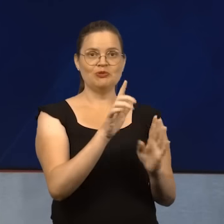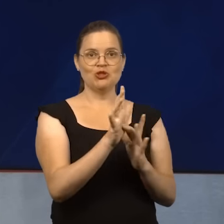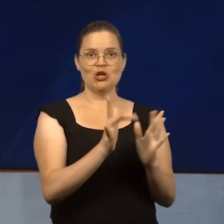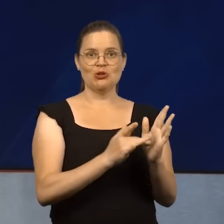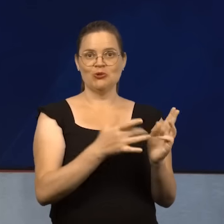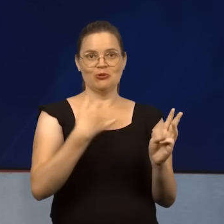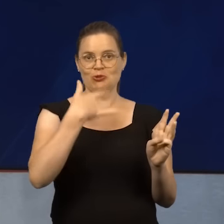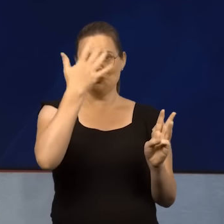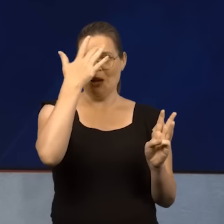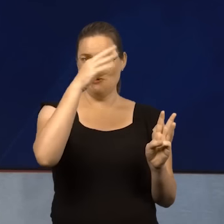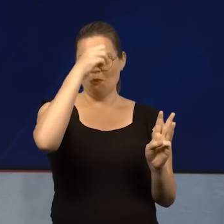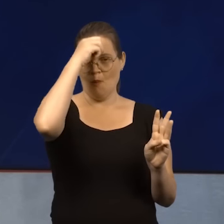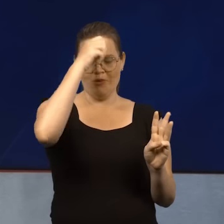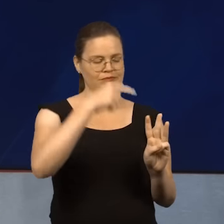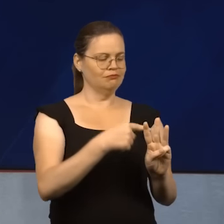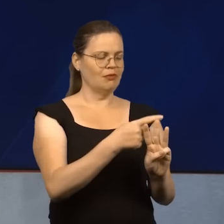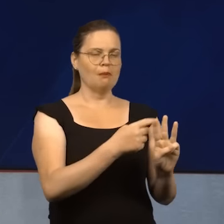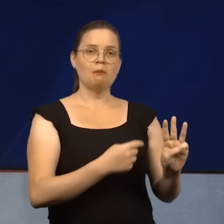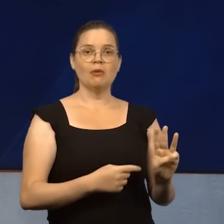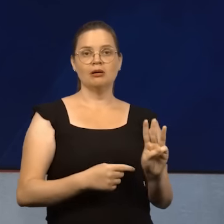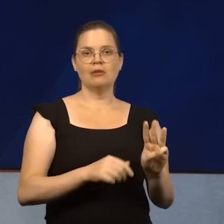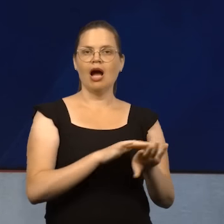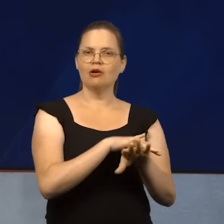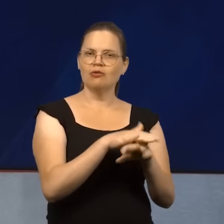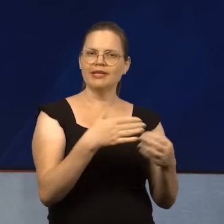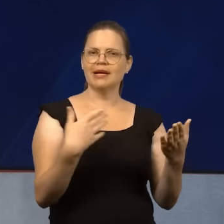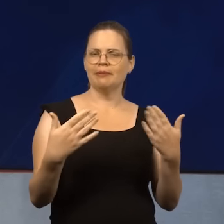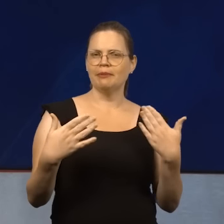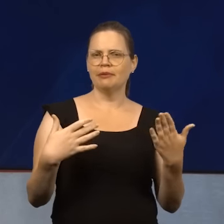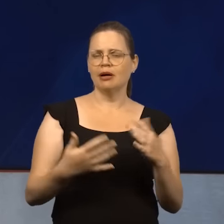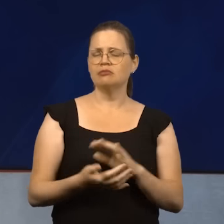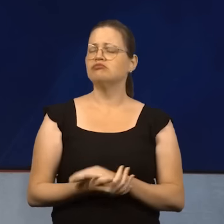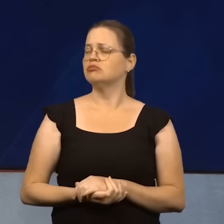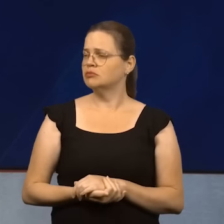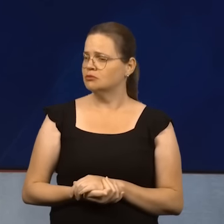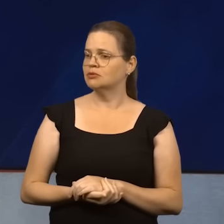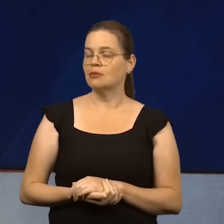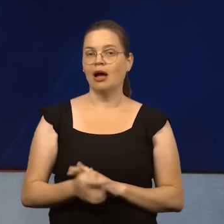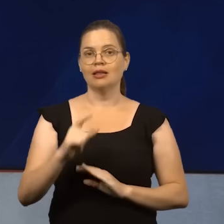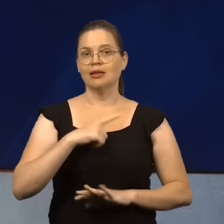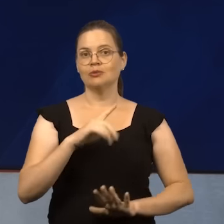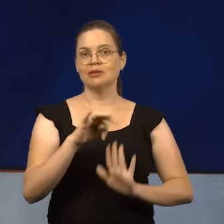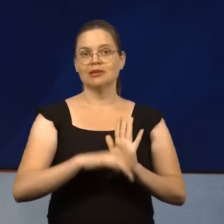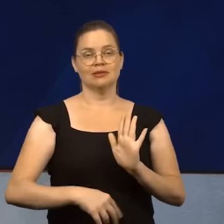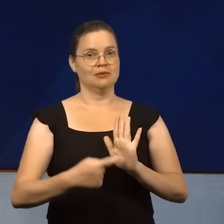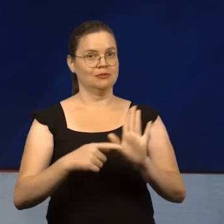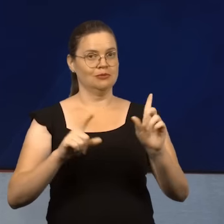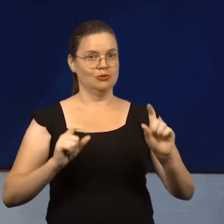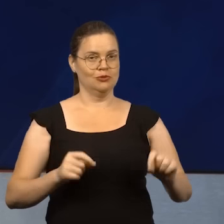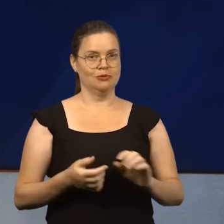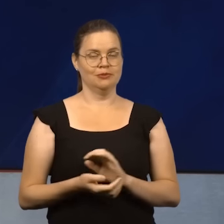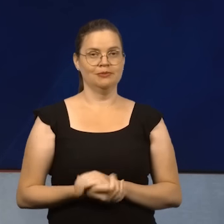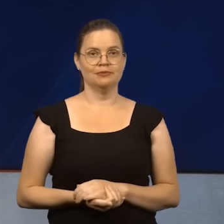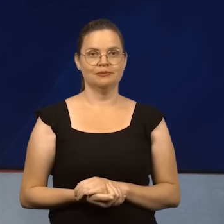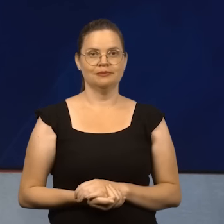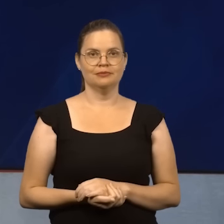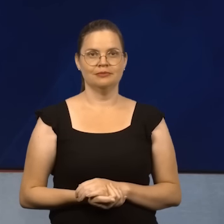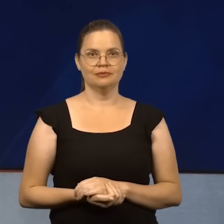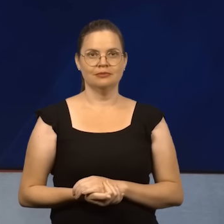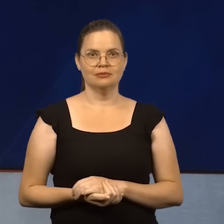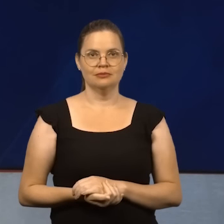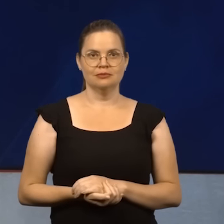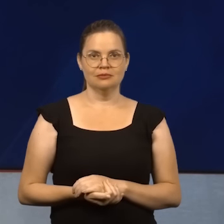homens. E há uma expressão interessante na Bíblia que diz o seguinte: E neste